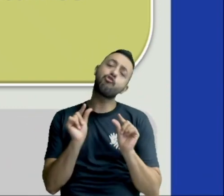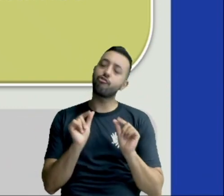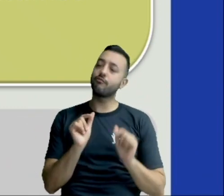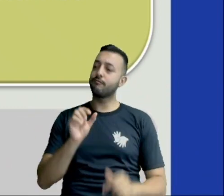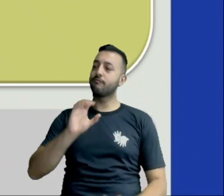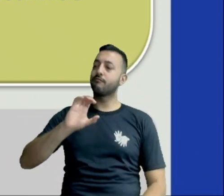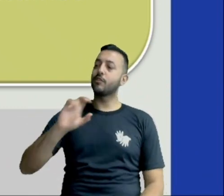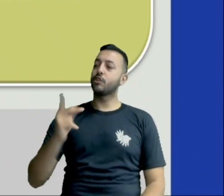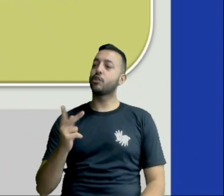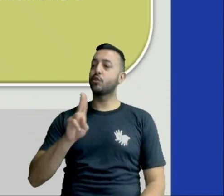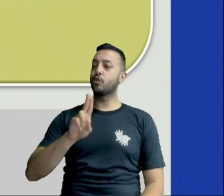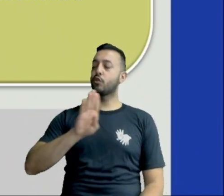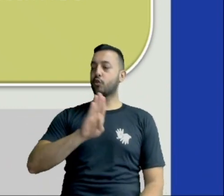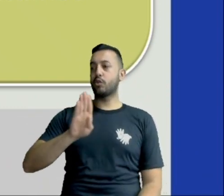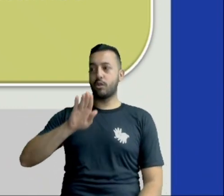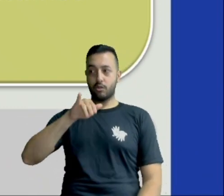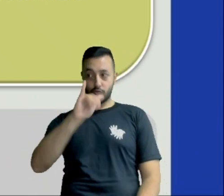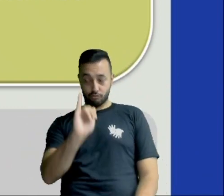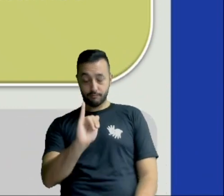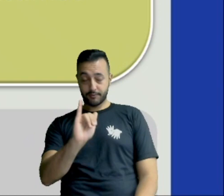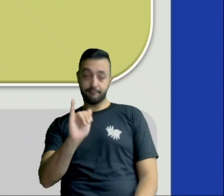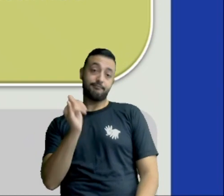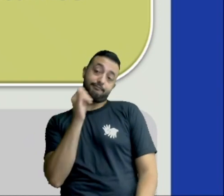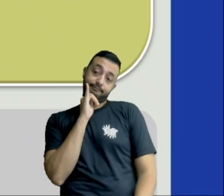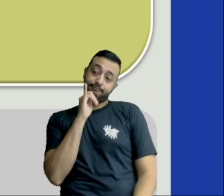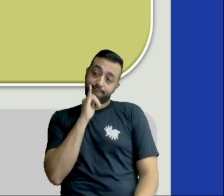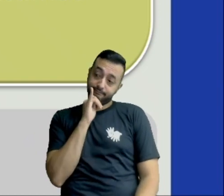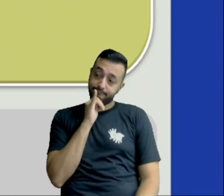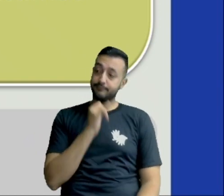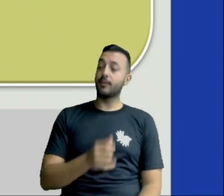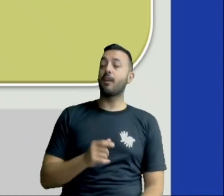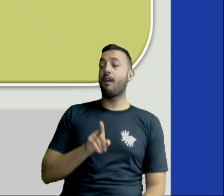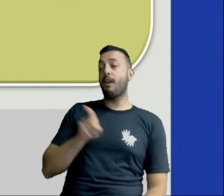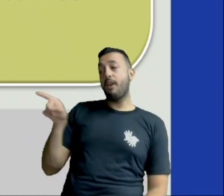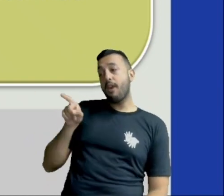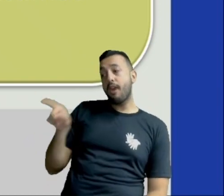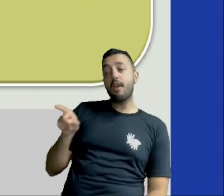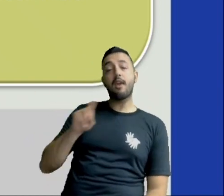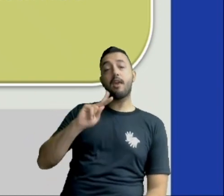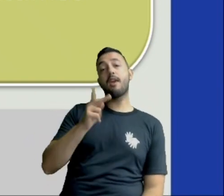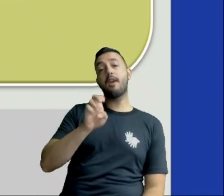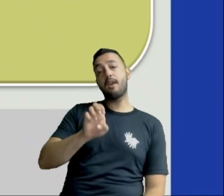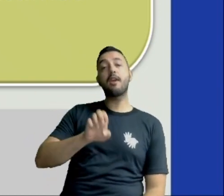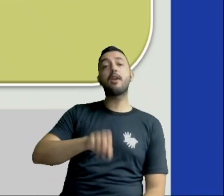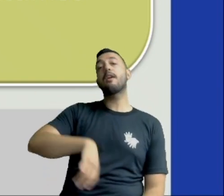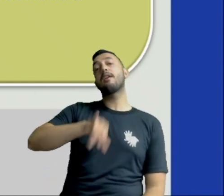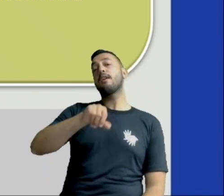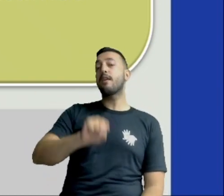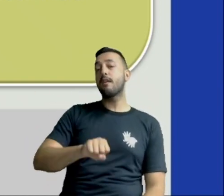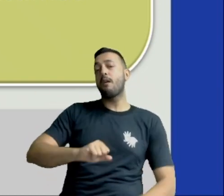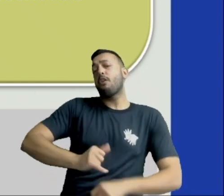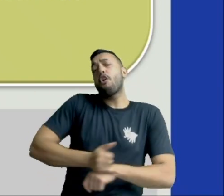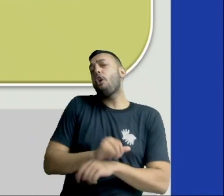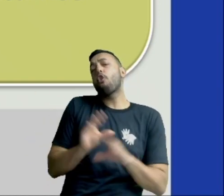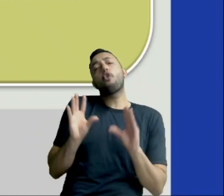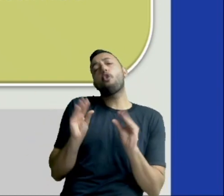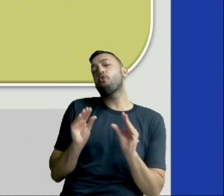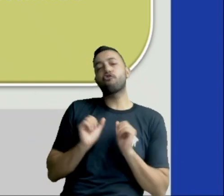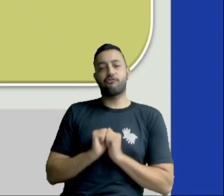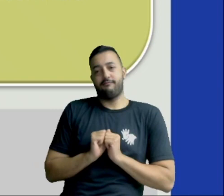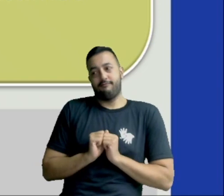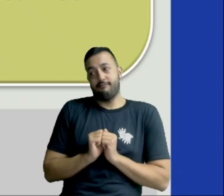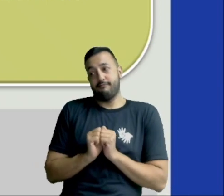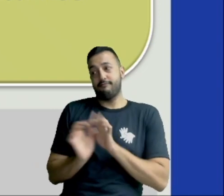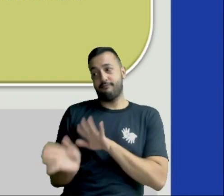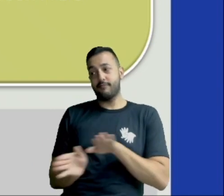Chubby. Chubby. E como exemplo, he is chubby. Ele é gordinho.